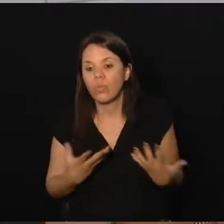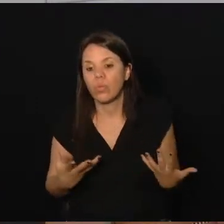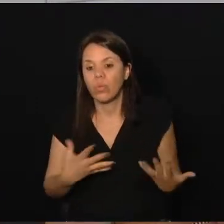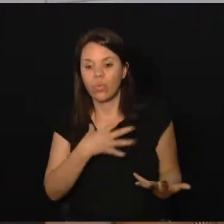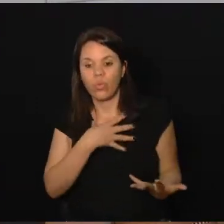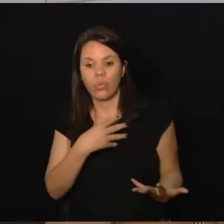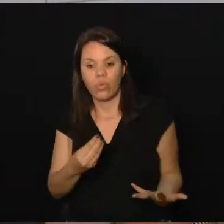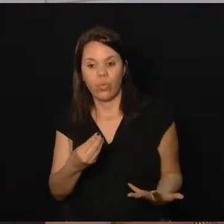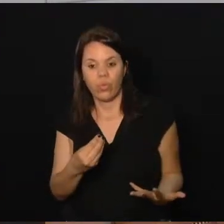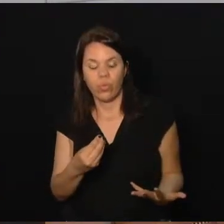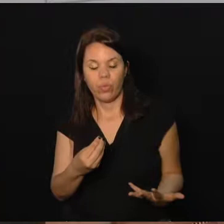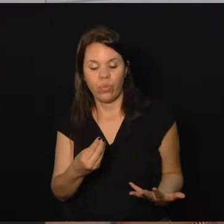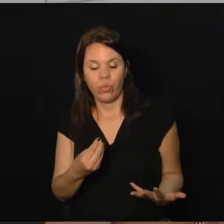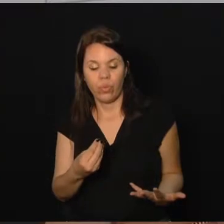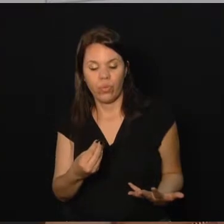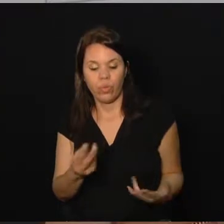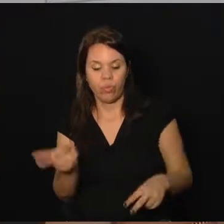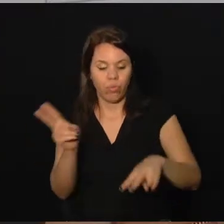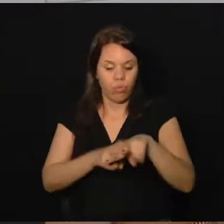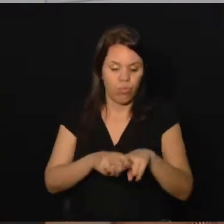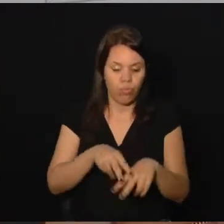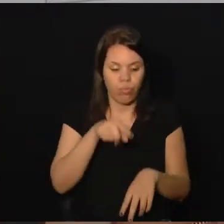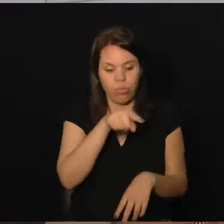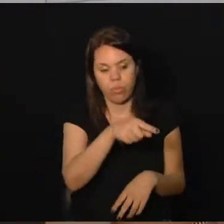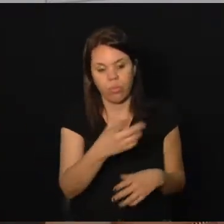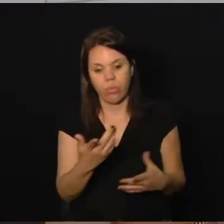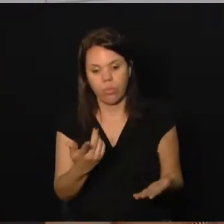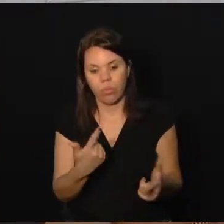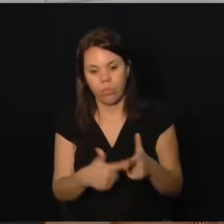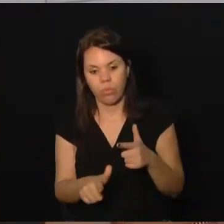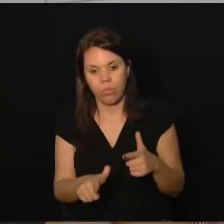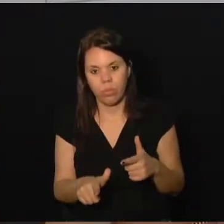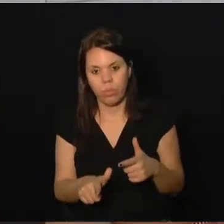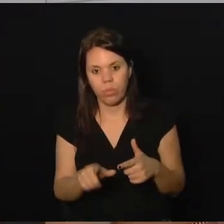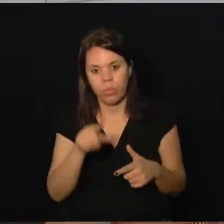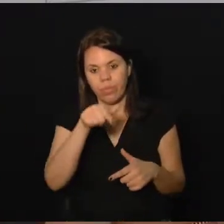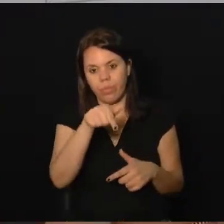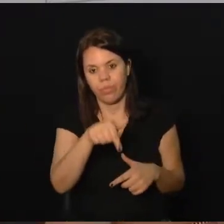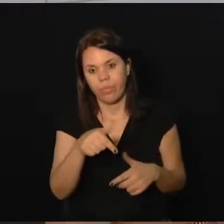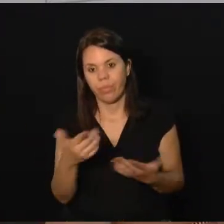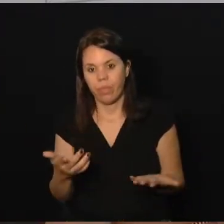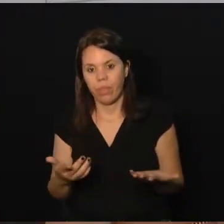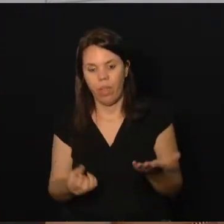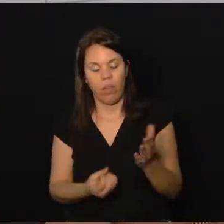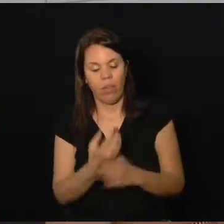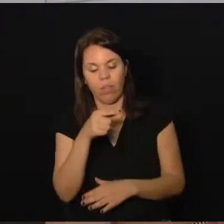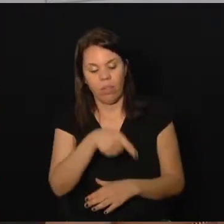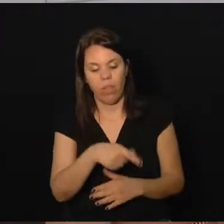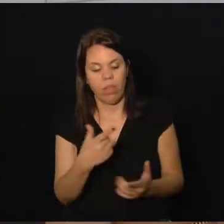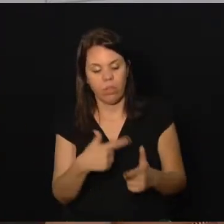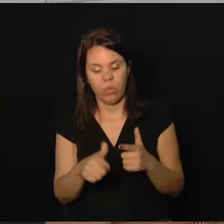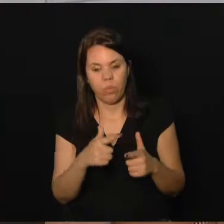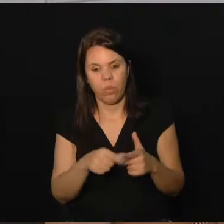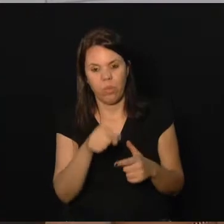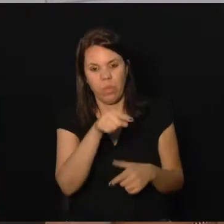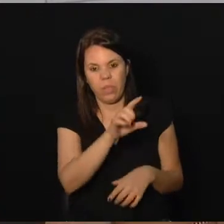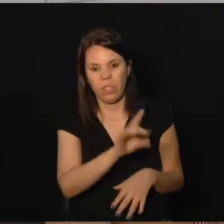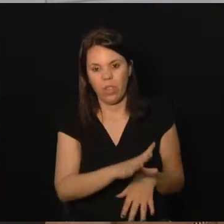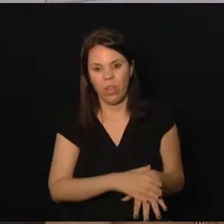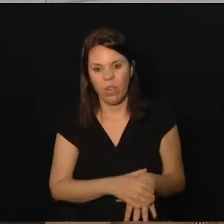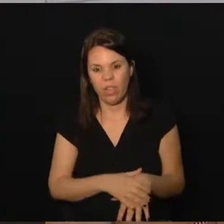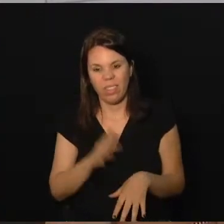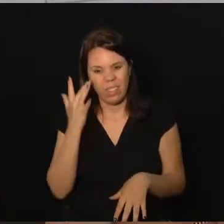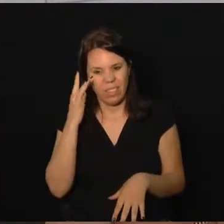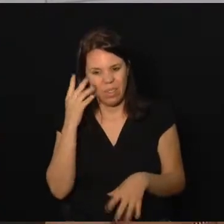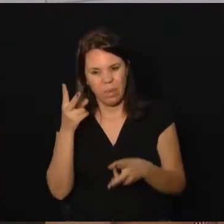filho entrou num problema com justiça, né? Olha, essa é a mãe do problema. Entende? Você reparou